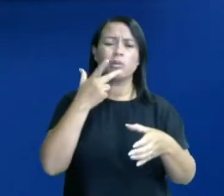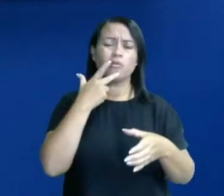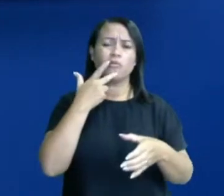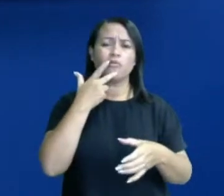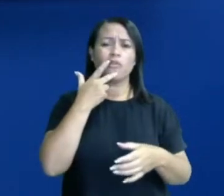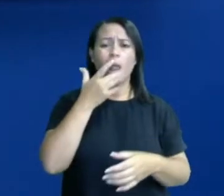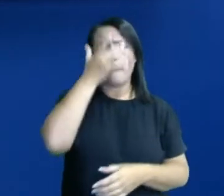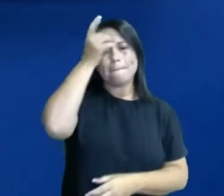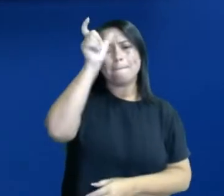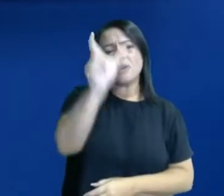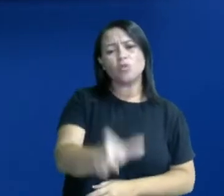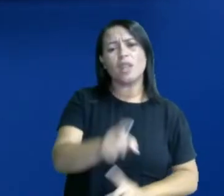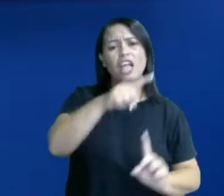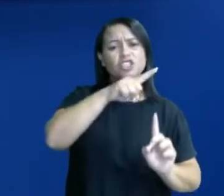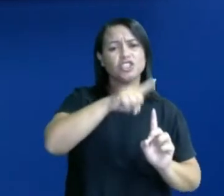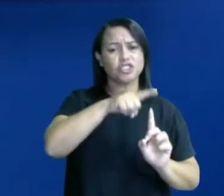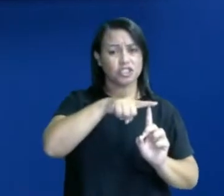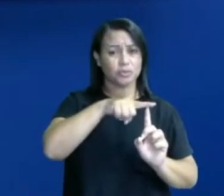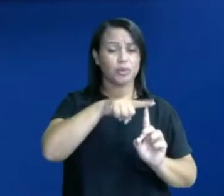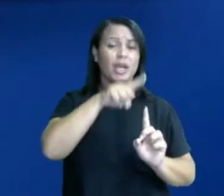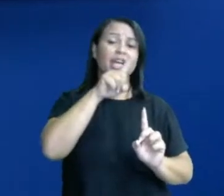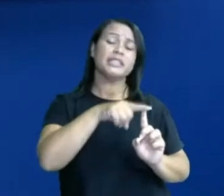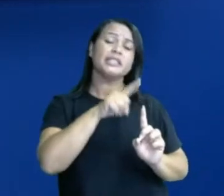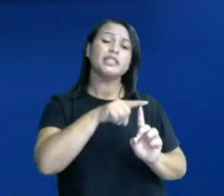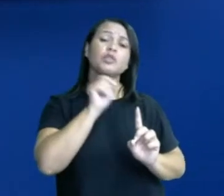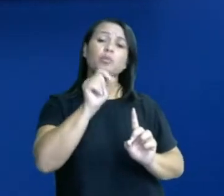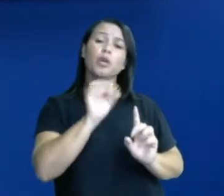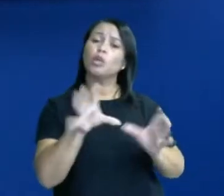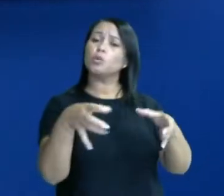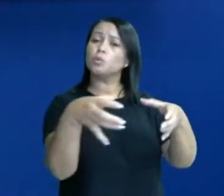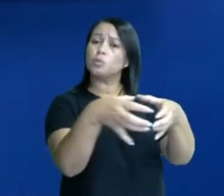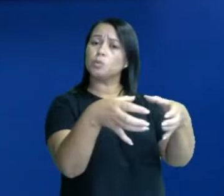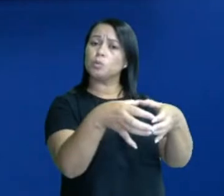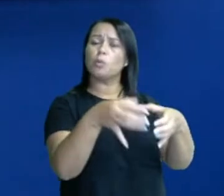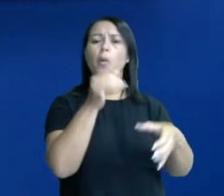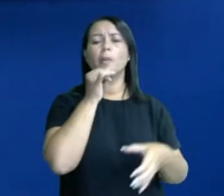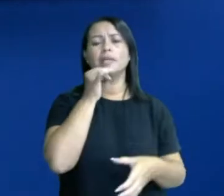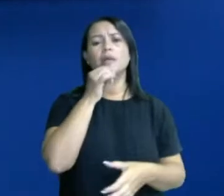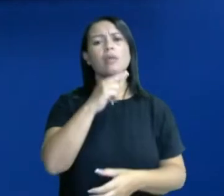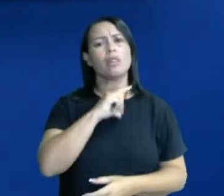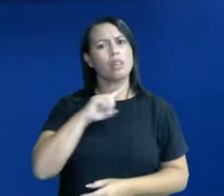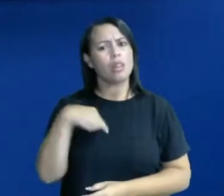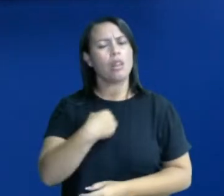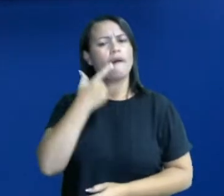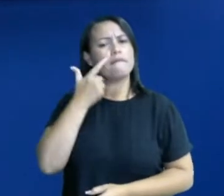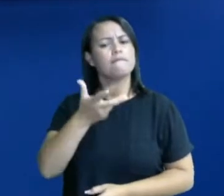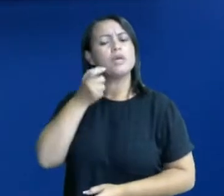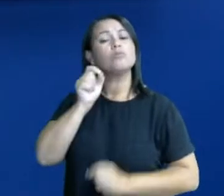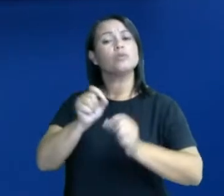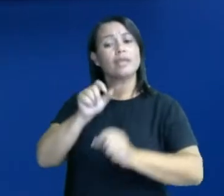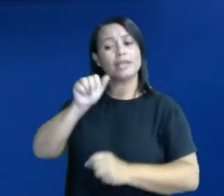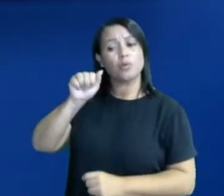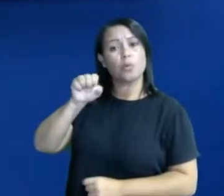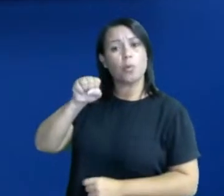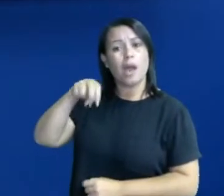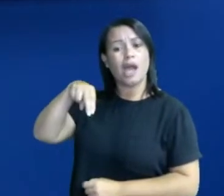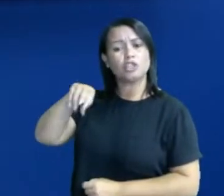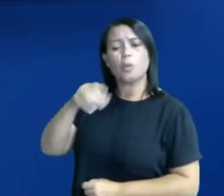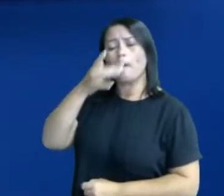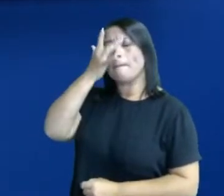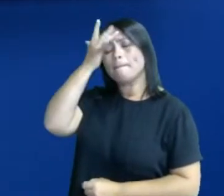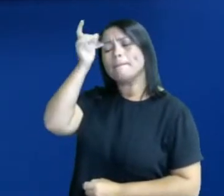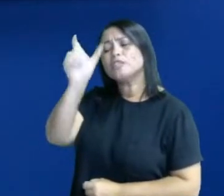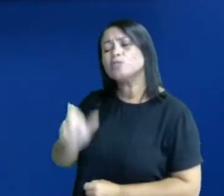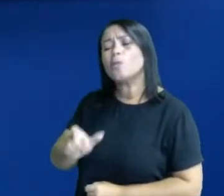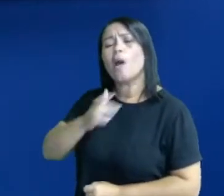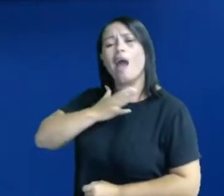personagem tipo, é um personagem típico daquele grupo. Então, nós vemos que o asno aqui, ele representa uma pessoa